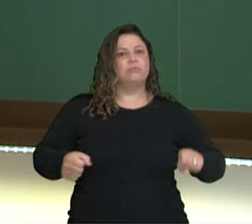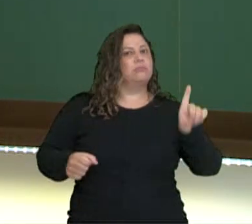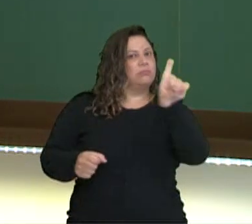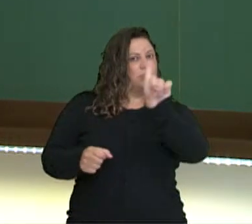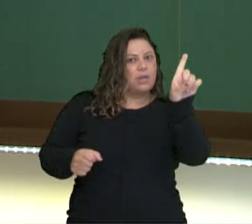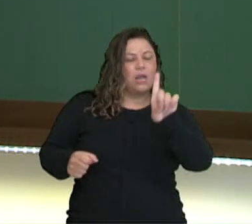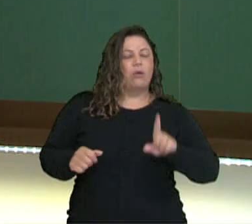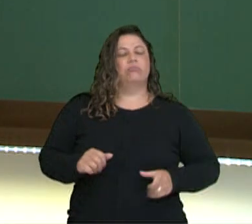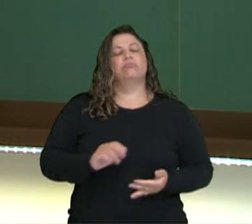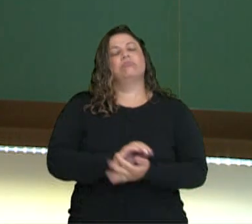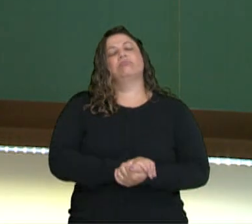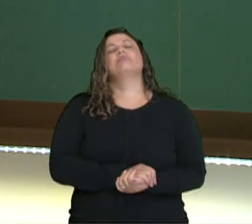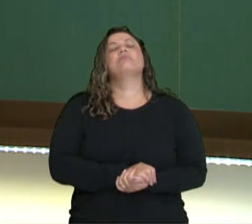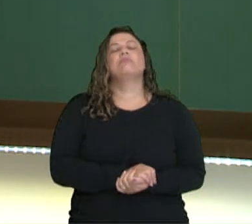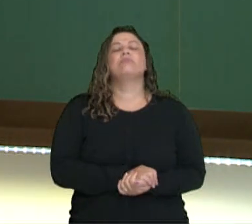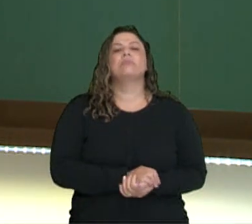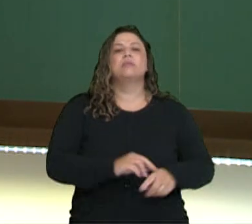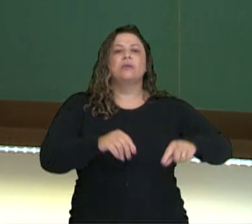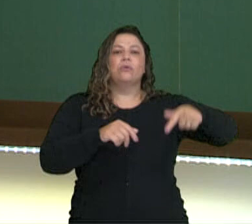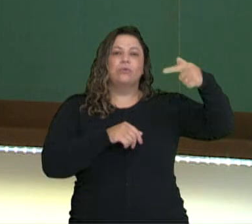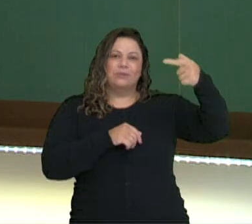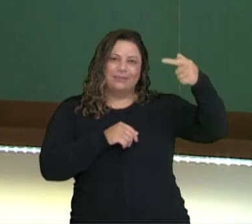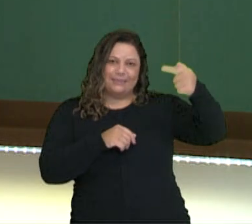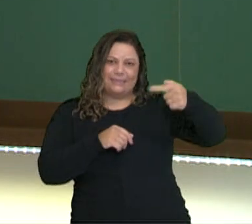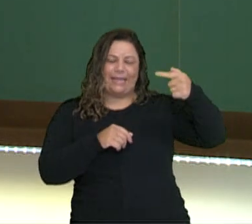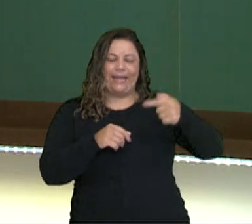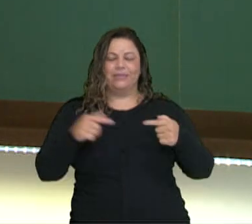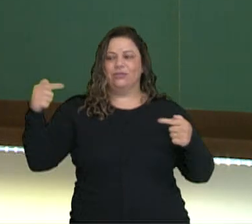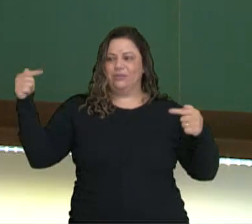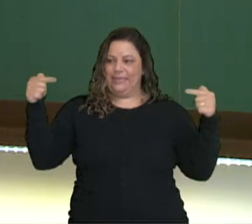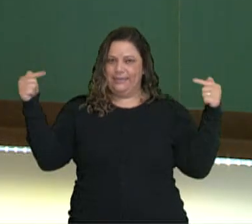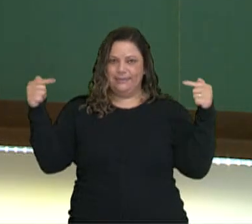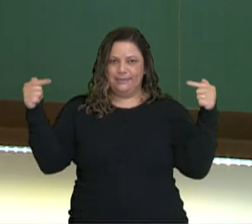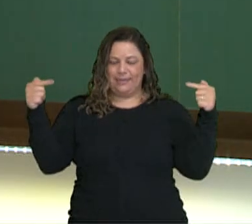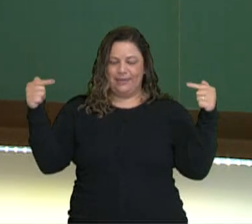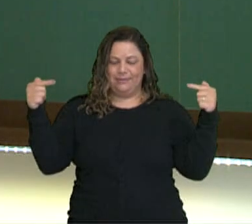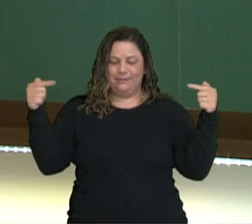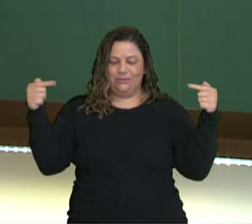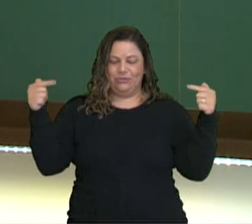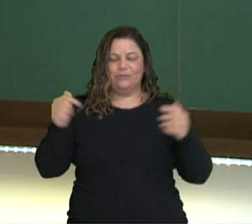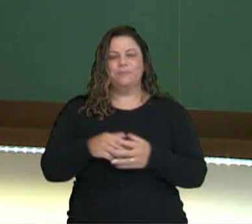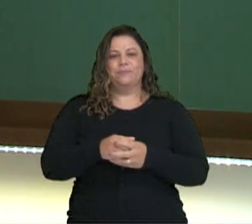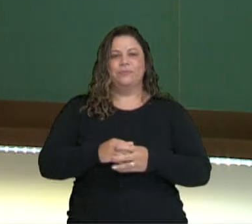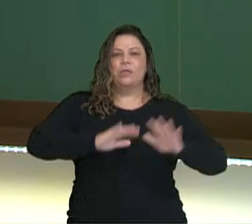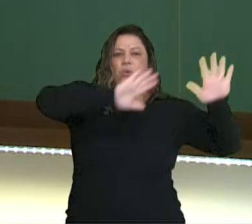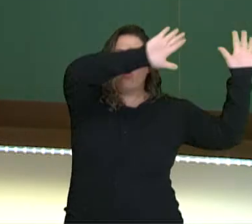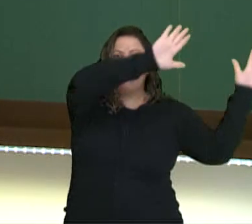São 7 jogadores de cada lado, inclusive o goleiro, e 5 reservas.